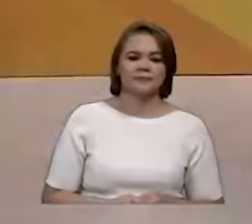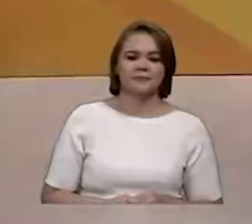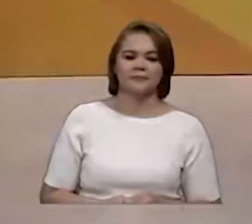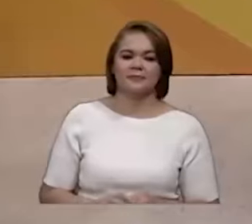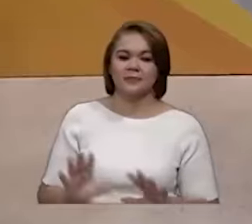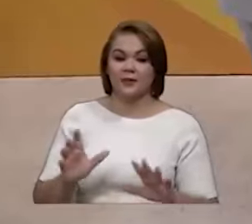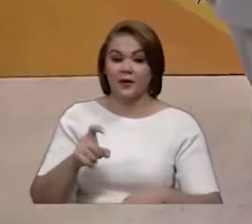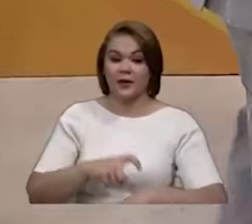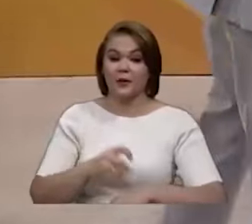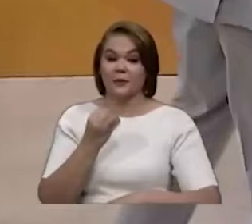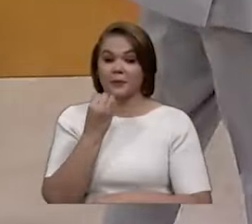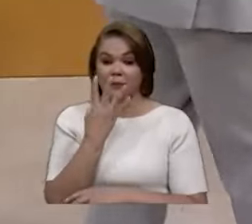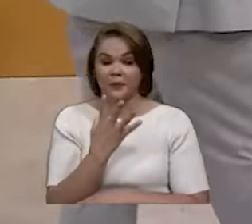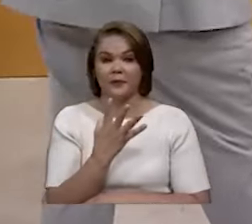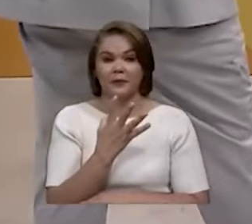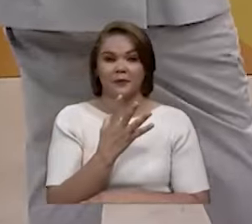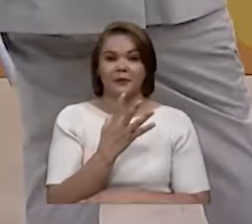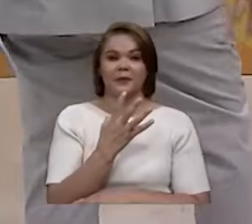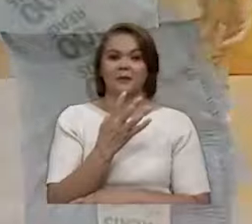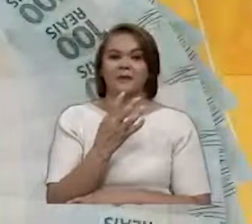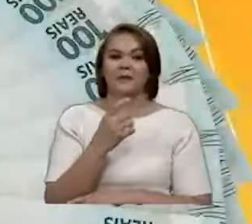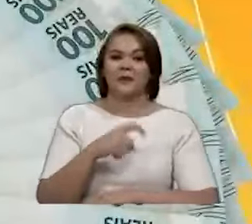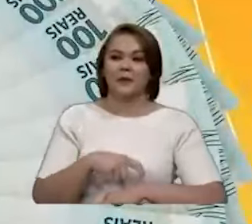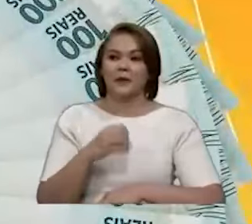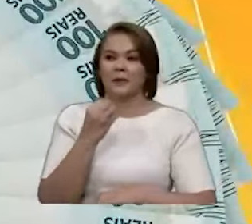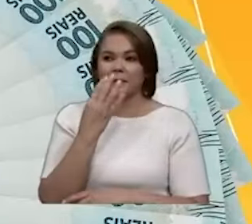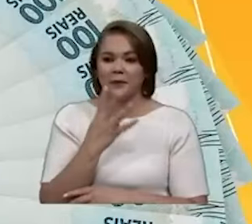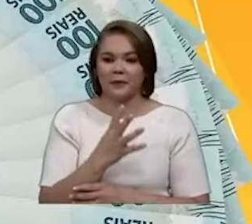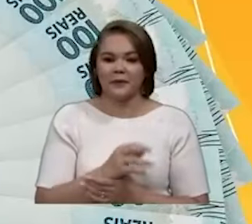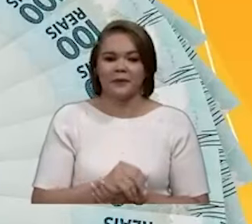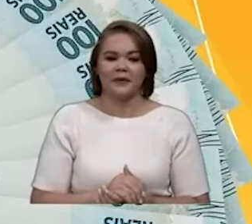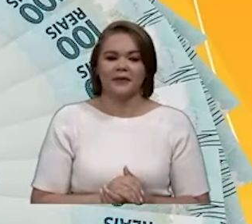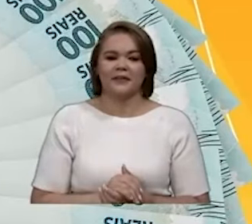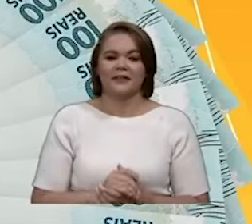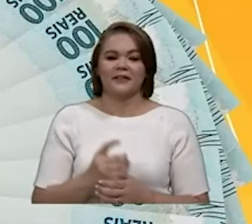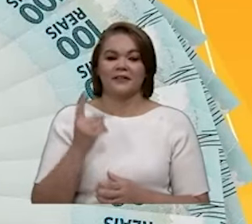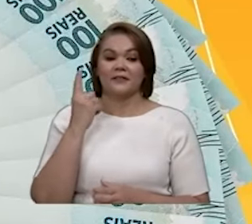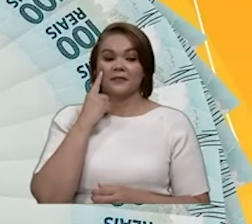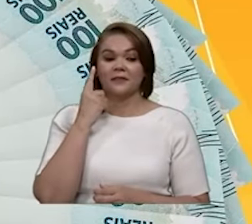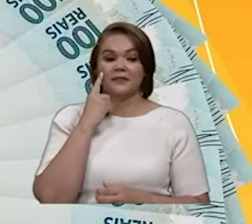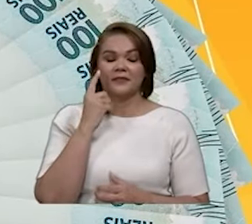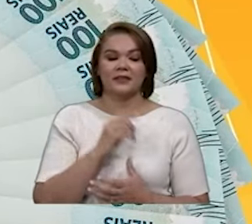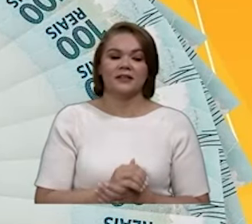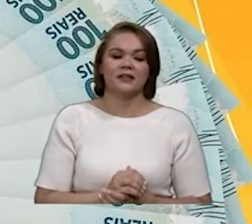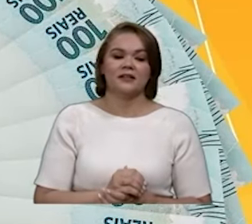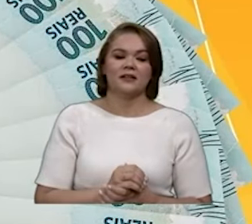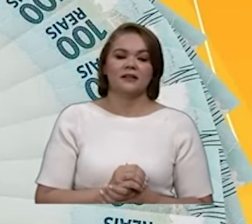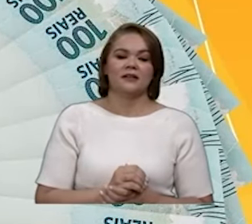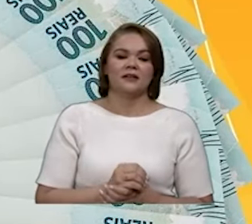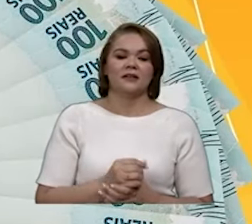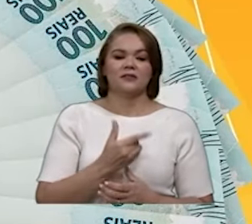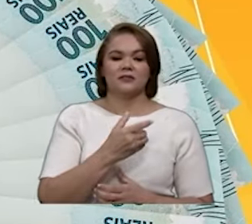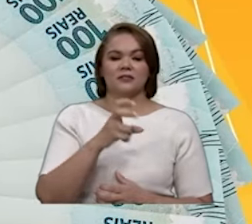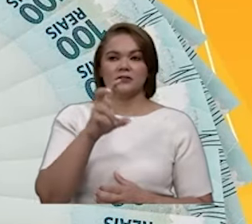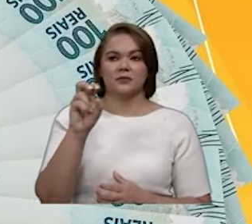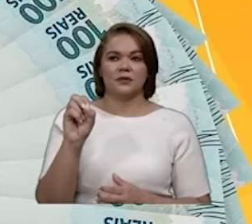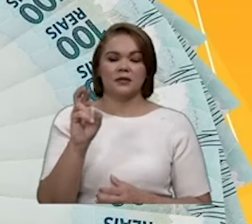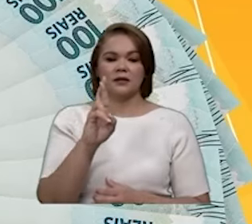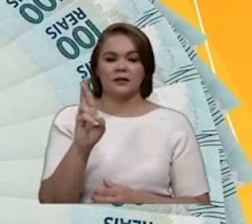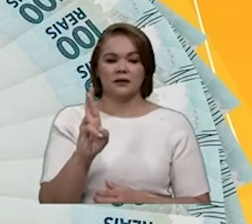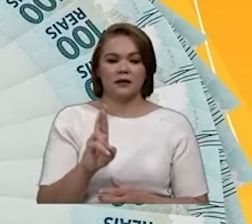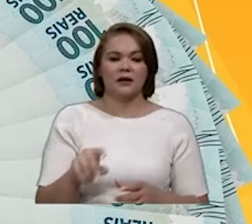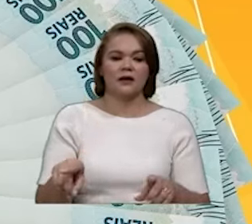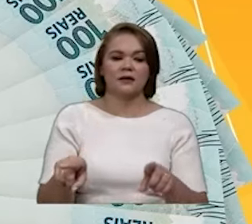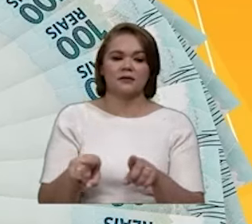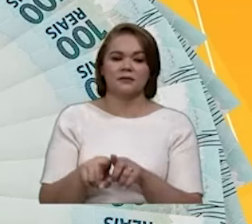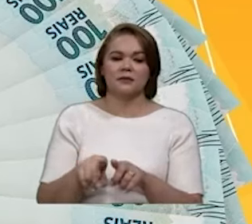Hora boa, minha gente, hora boa, né, mamãe? Vamos lá! Prêmios de 250 reais para nossos promotores